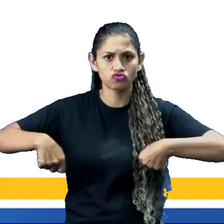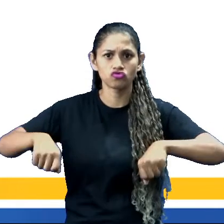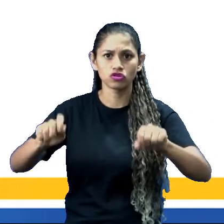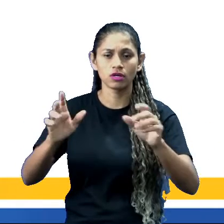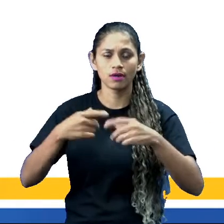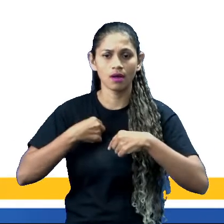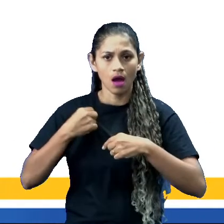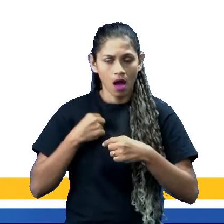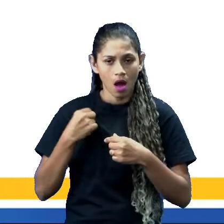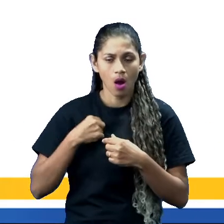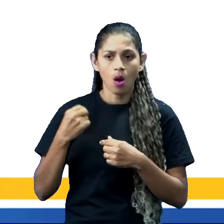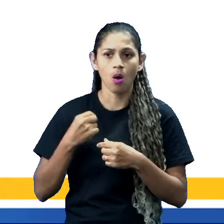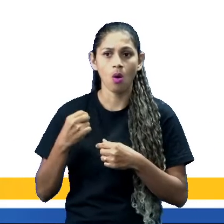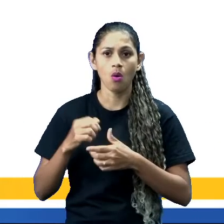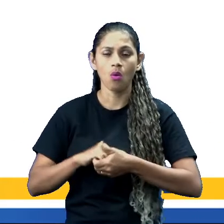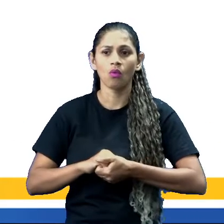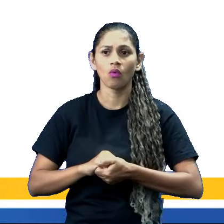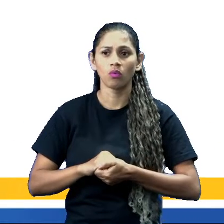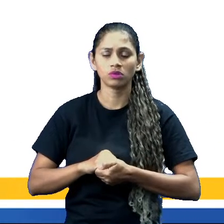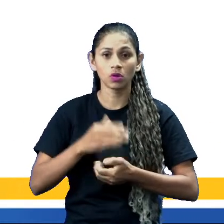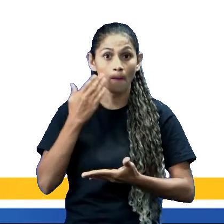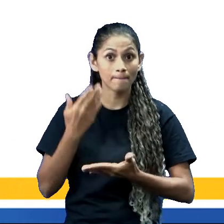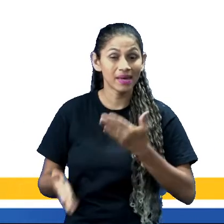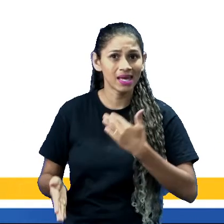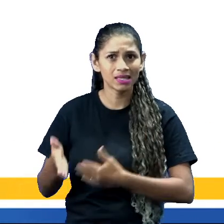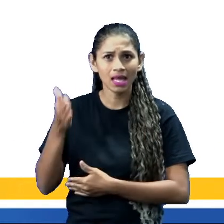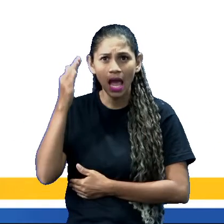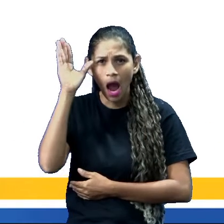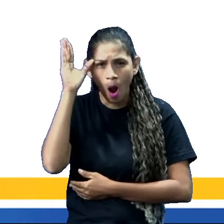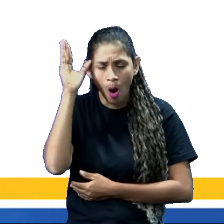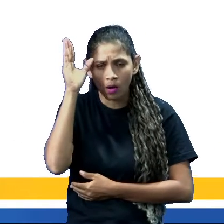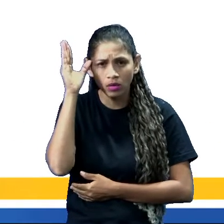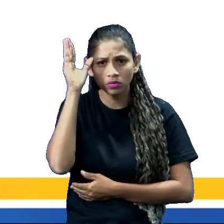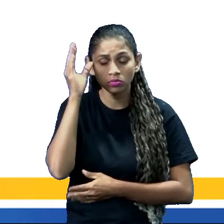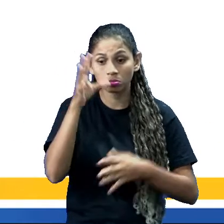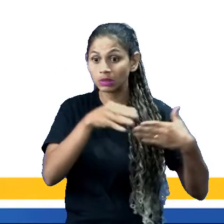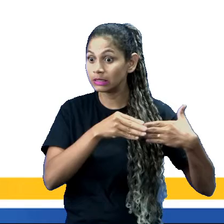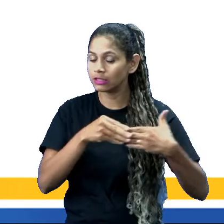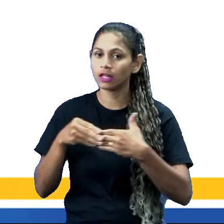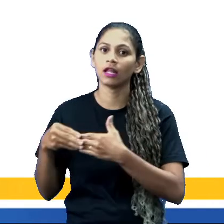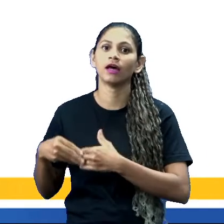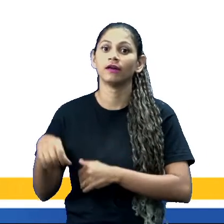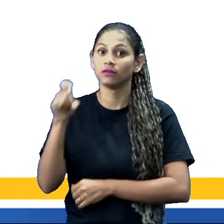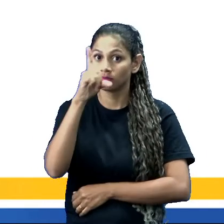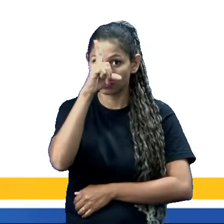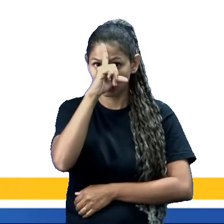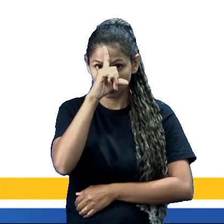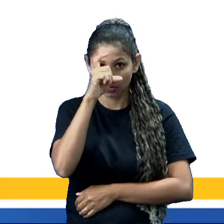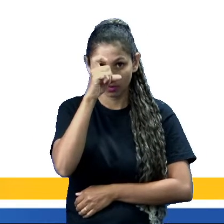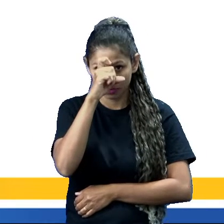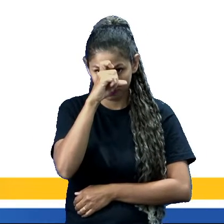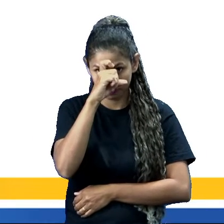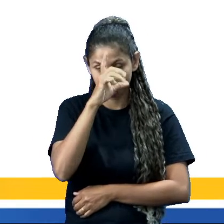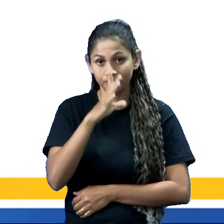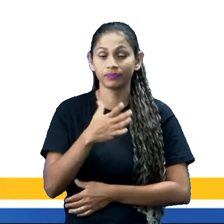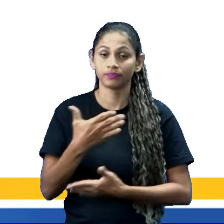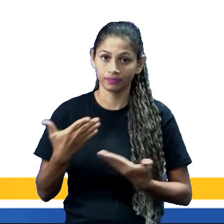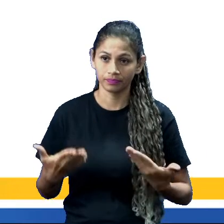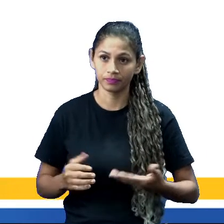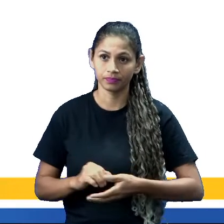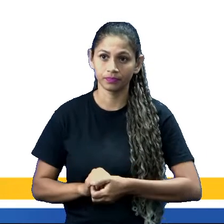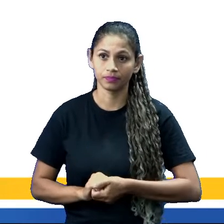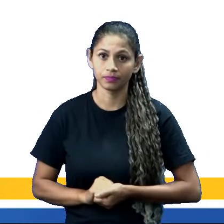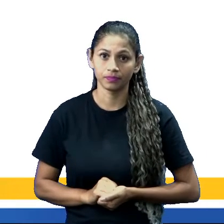E se ele tiver tontura ou então perca da consciência, a gente também leva ele logo ali para o serviço de